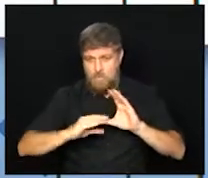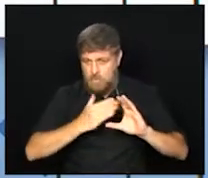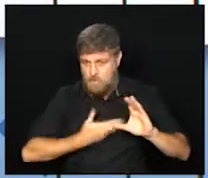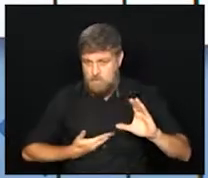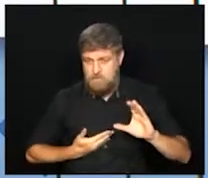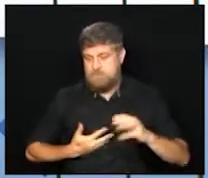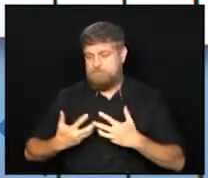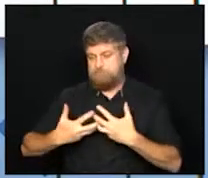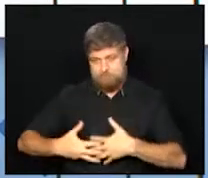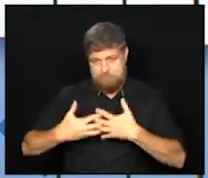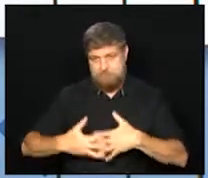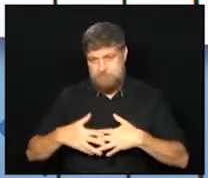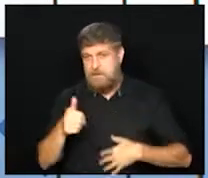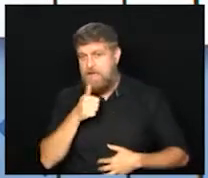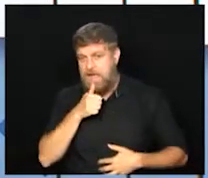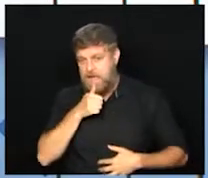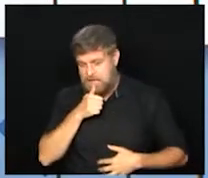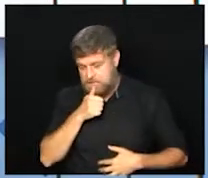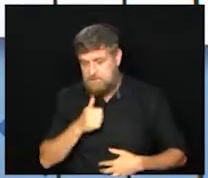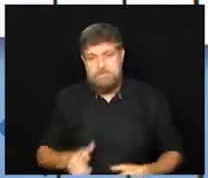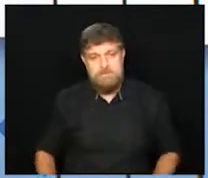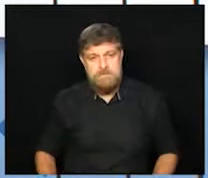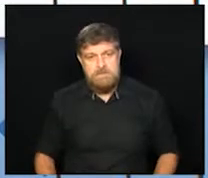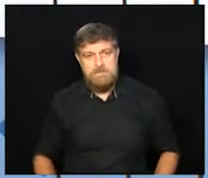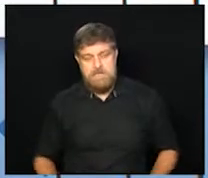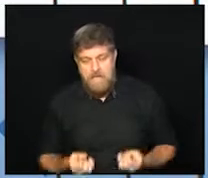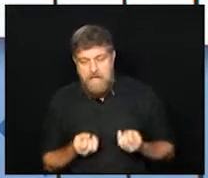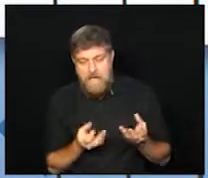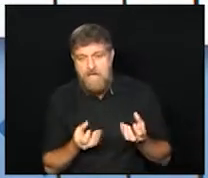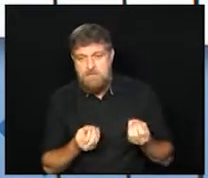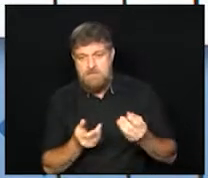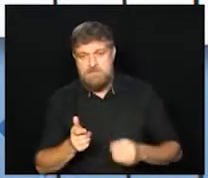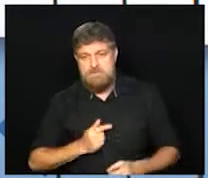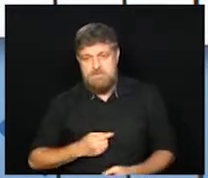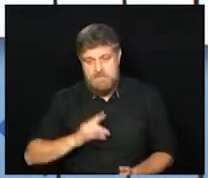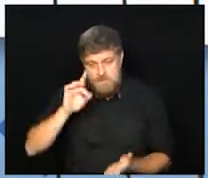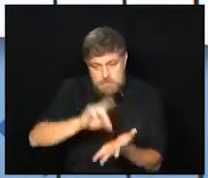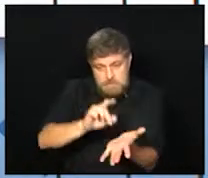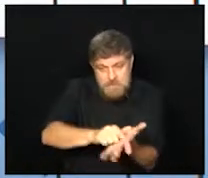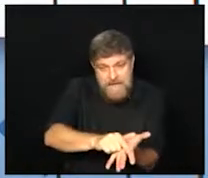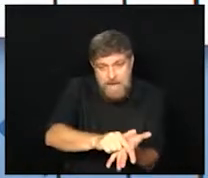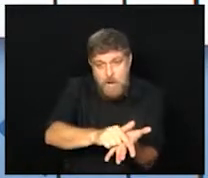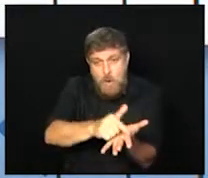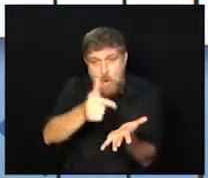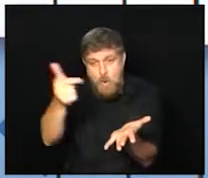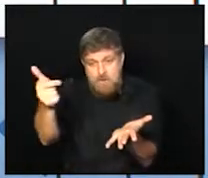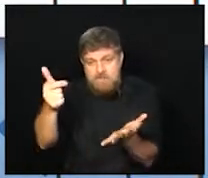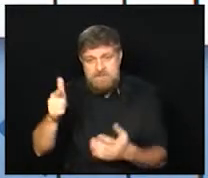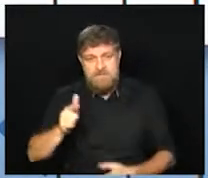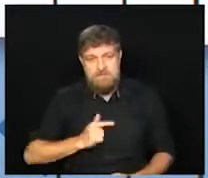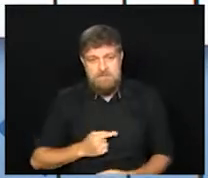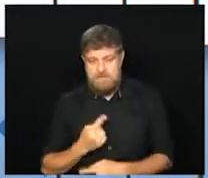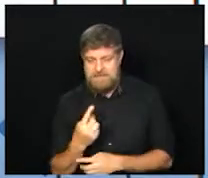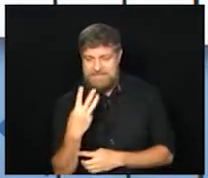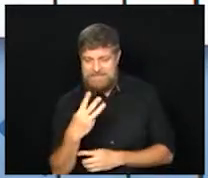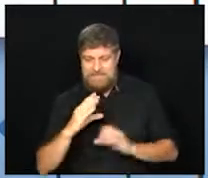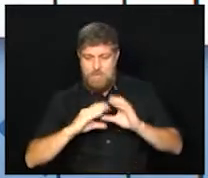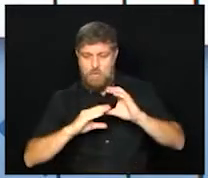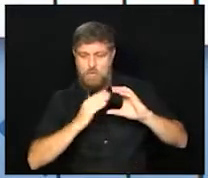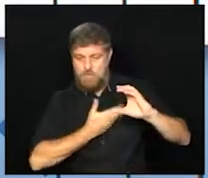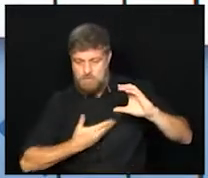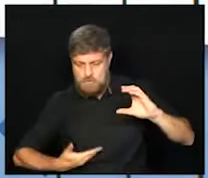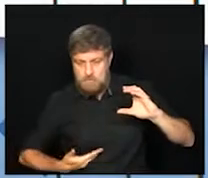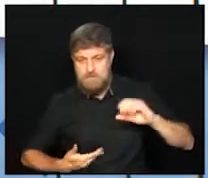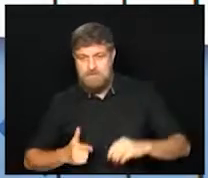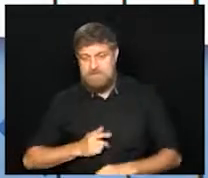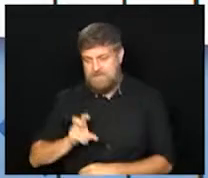no município. As informações estão disponíveis no Diário Oficial do município, são 13 concursos,